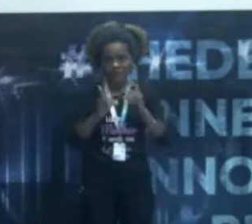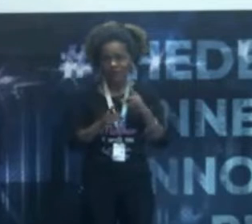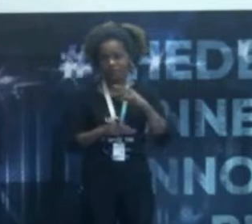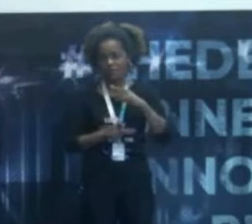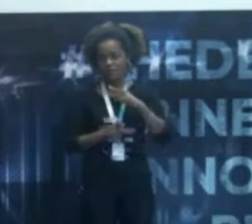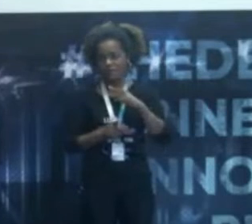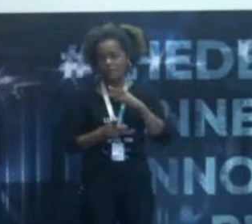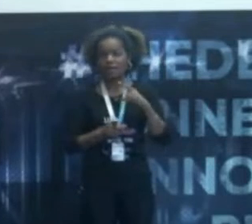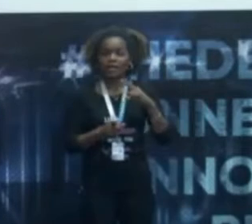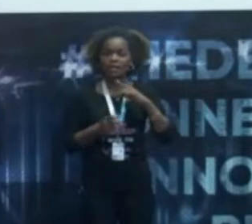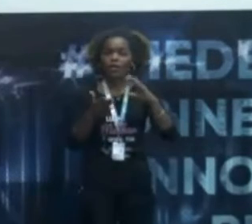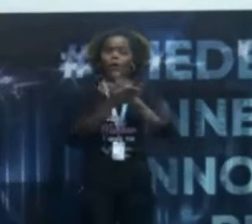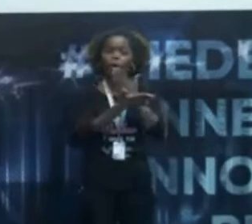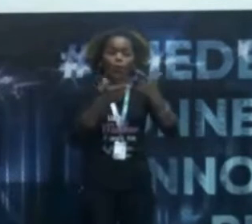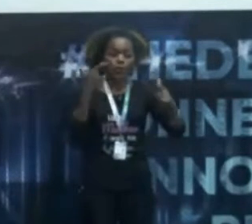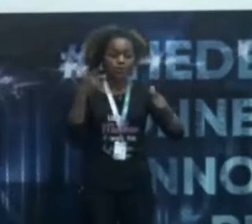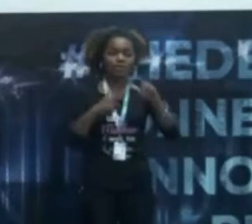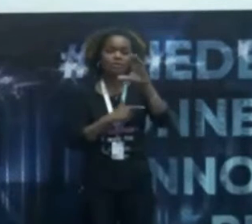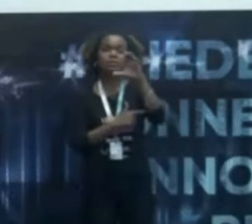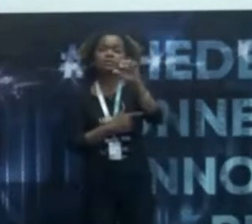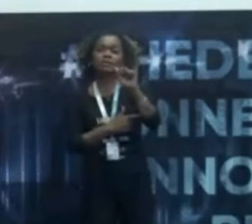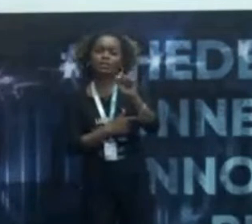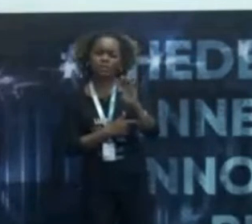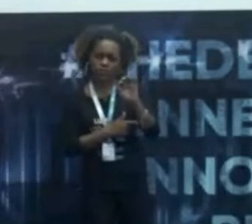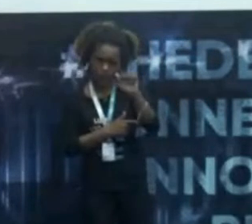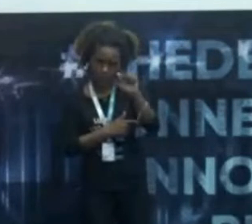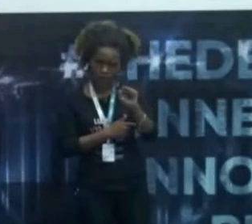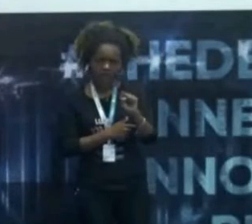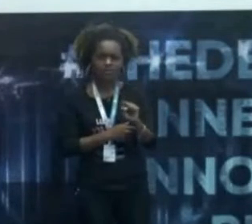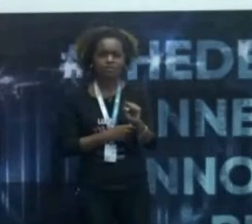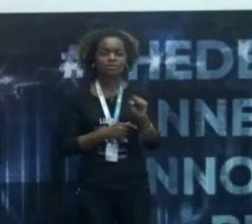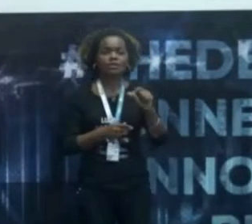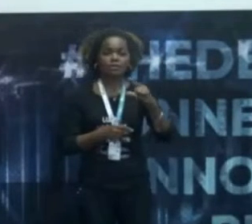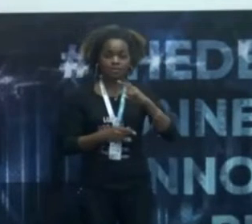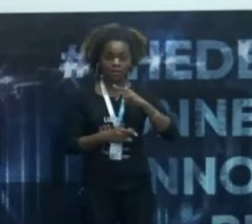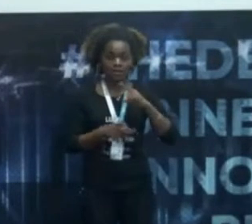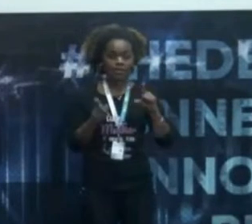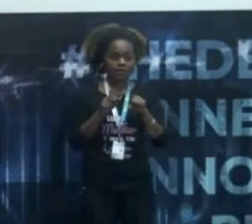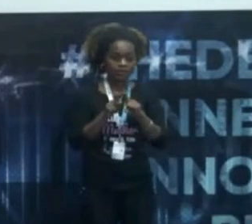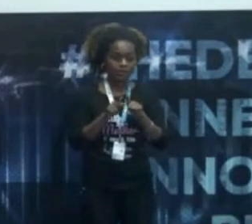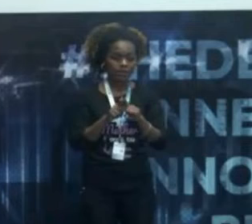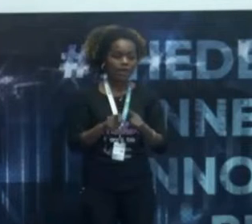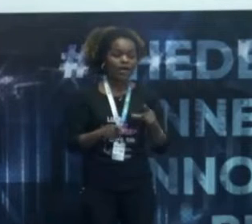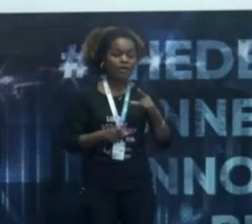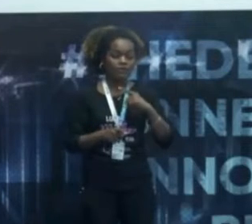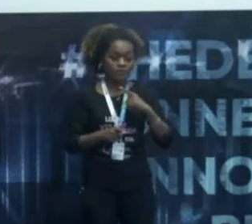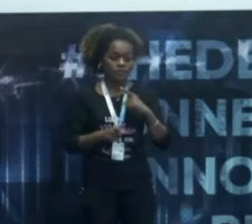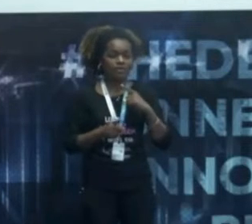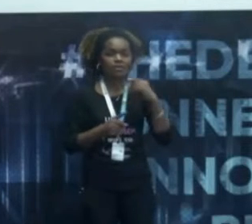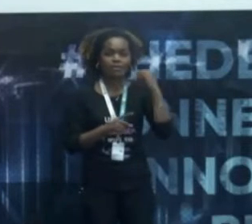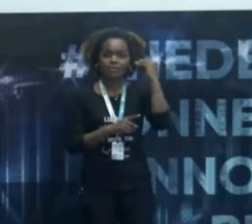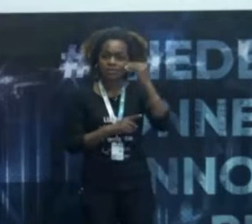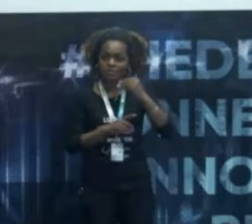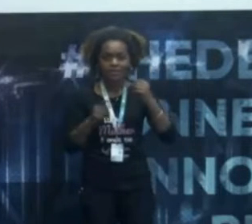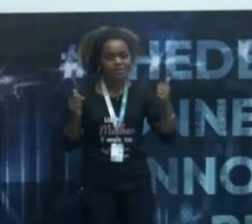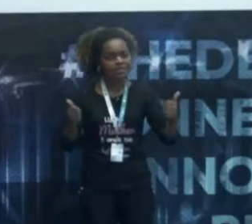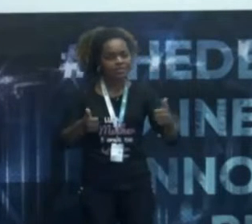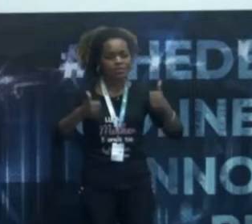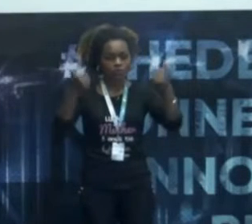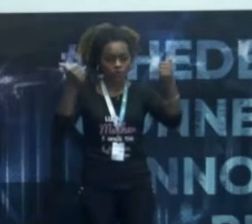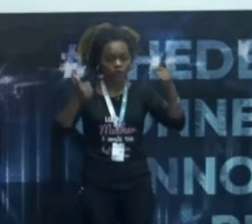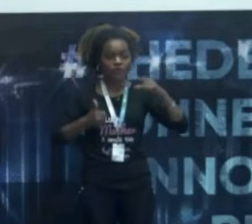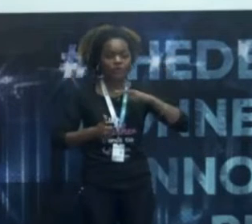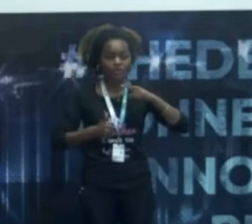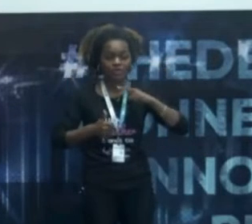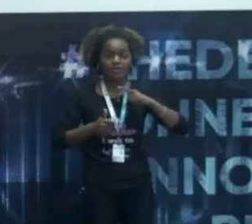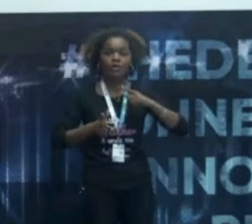outras cotas, mas eu vou me ater a esse aspecto só, você tem uma discrepância muito grande, né? Você tem ainda um recorte da